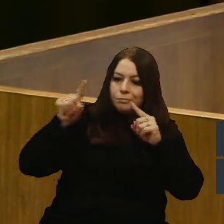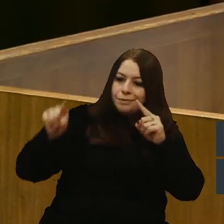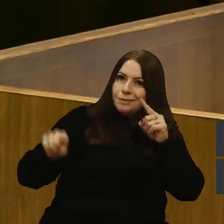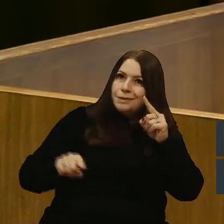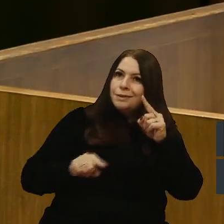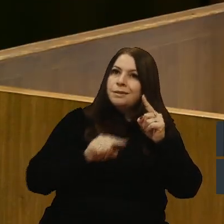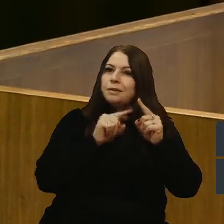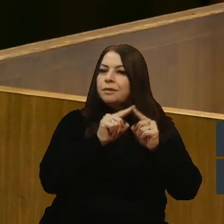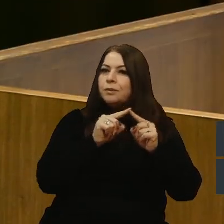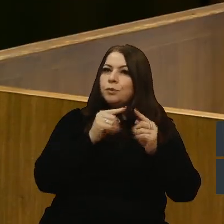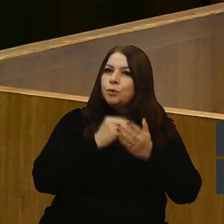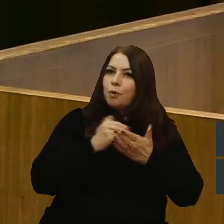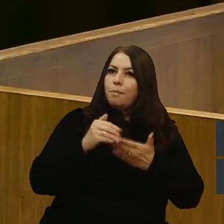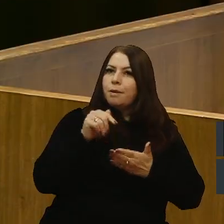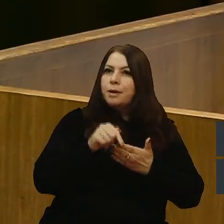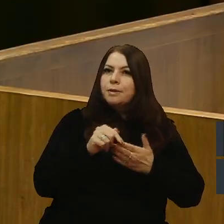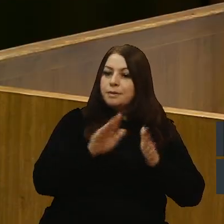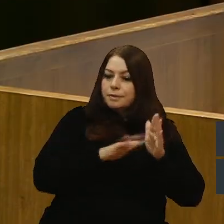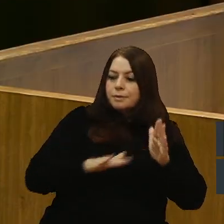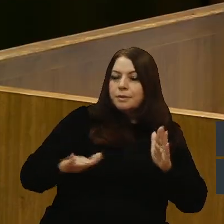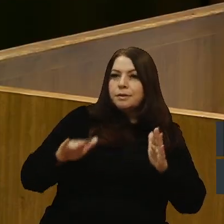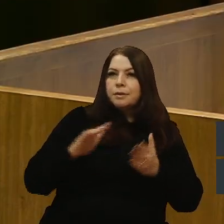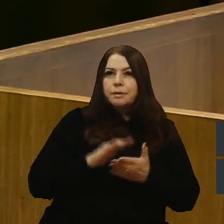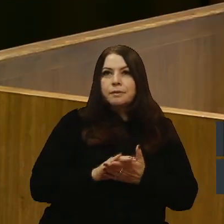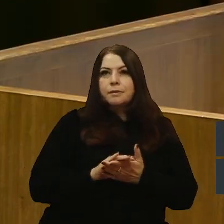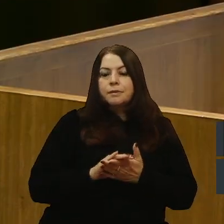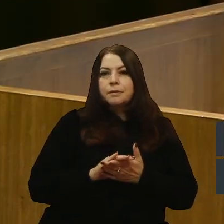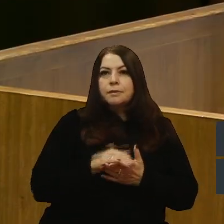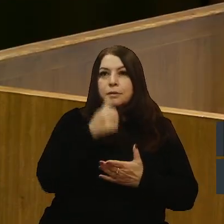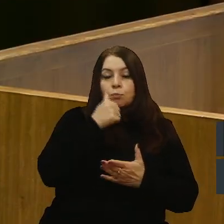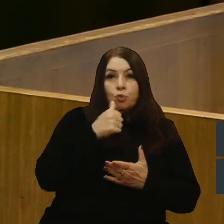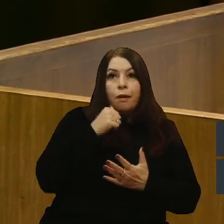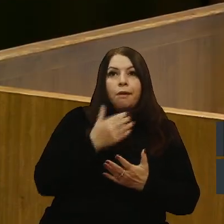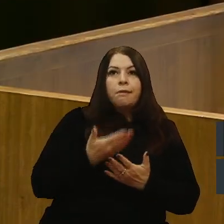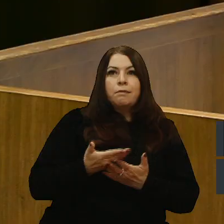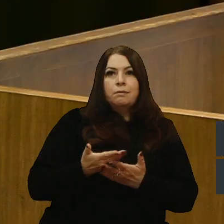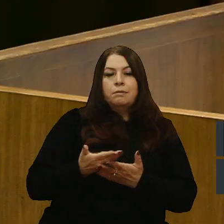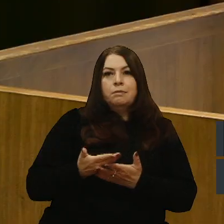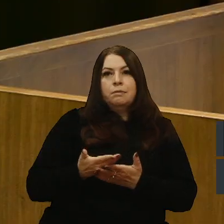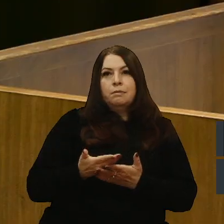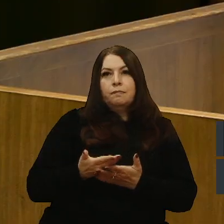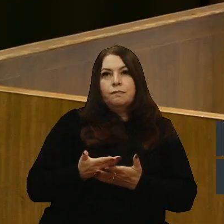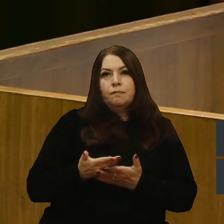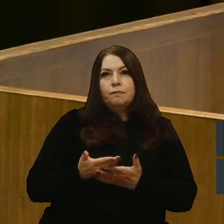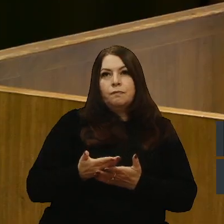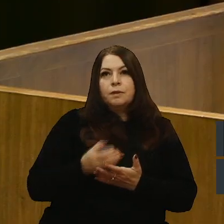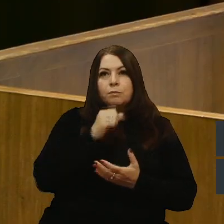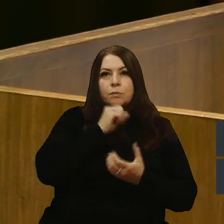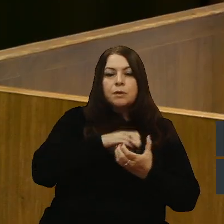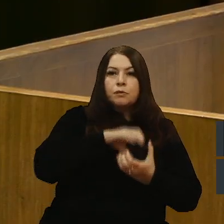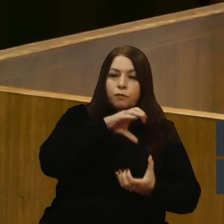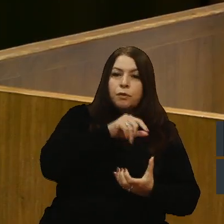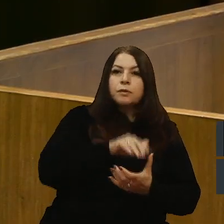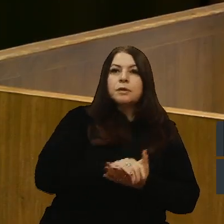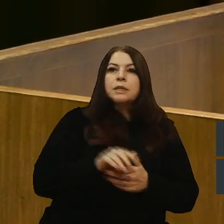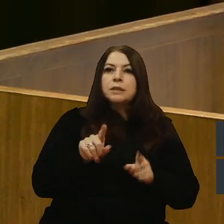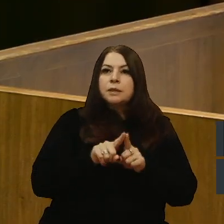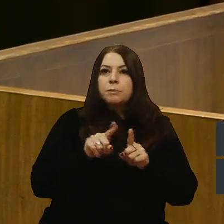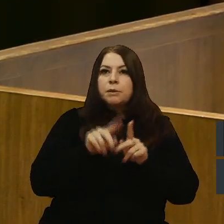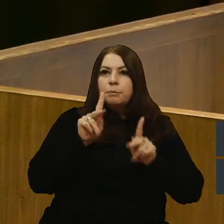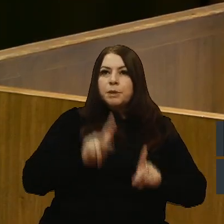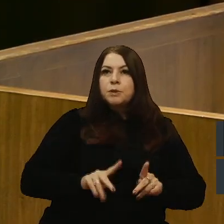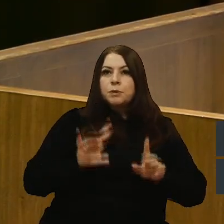se estende a crianças, a mulheres, a idosos e também a